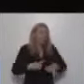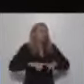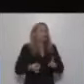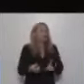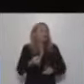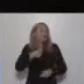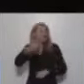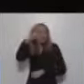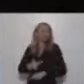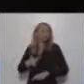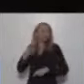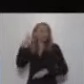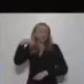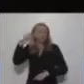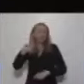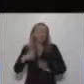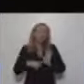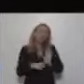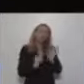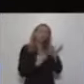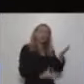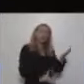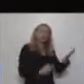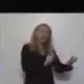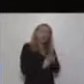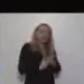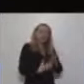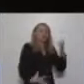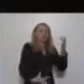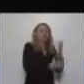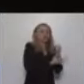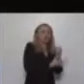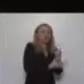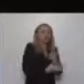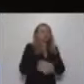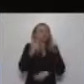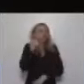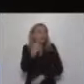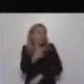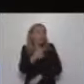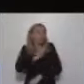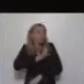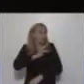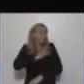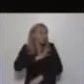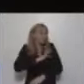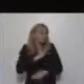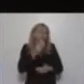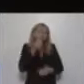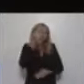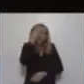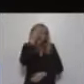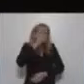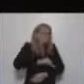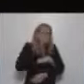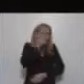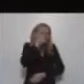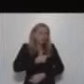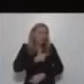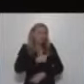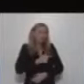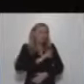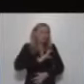de segurança. E estou defendendo, porque eu estou vendo policiais dando baixa da corporação por não aguentar mais esse